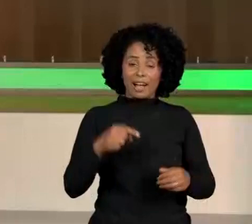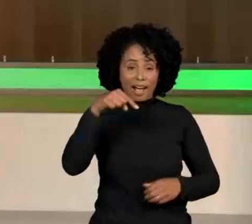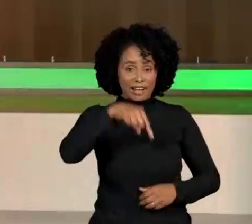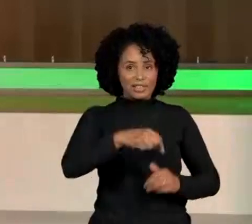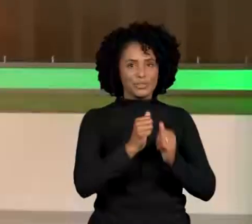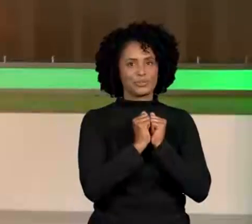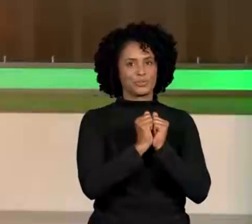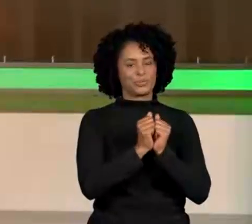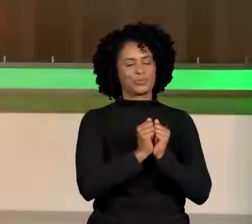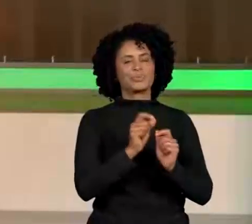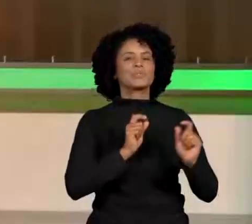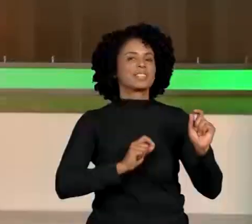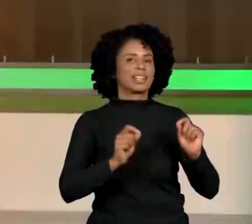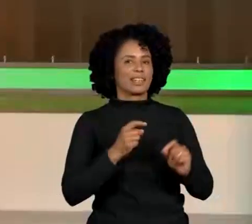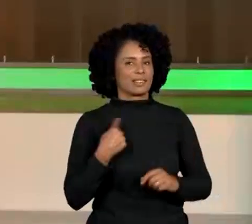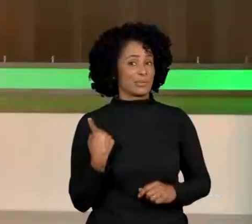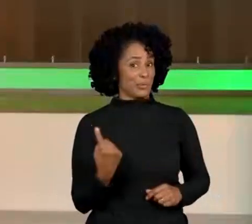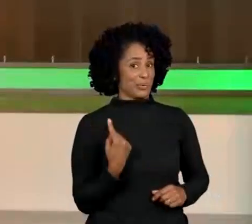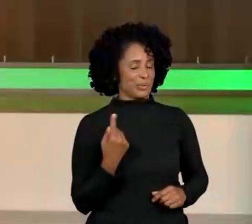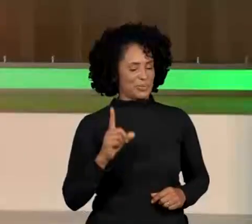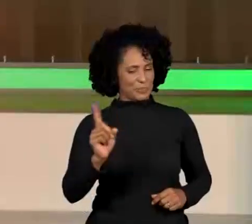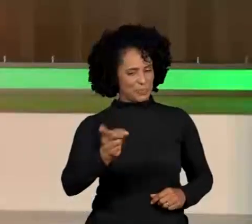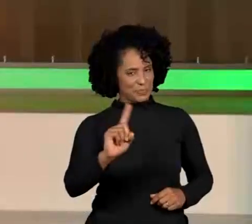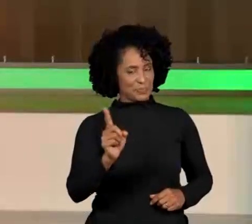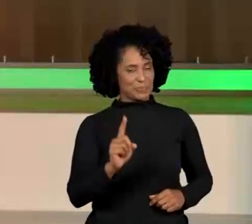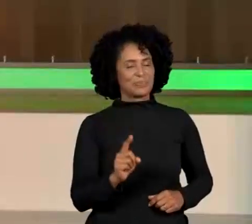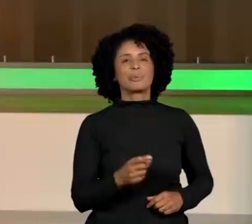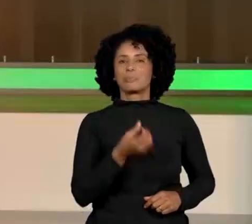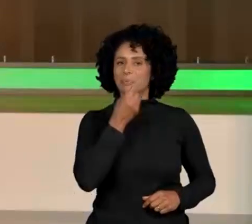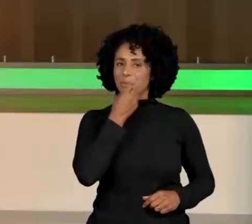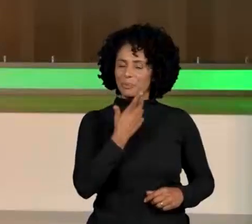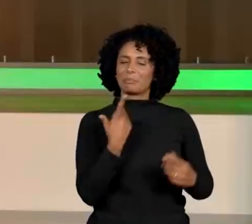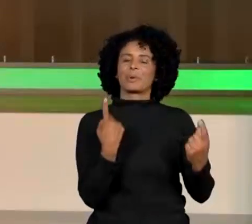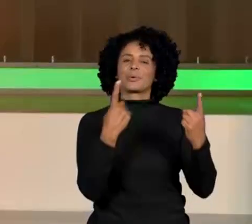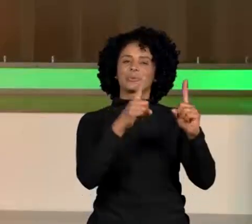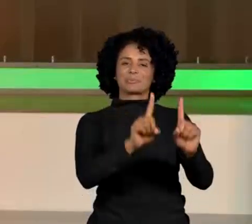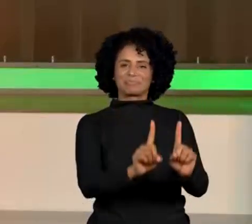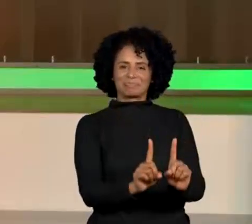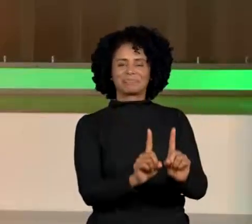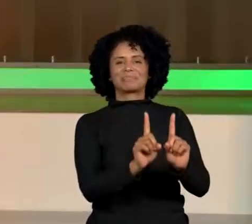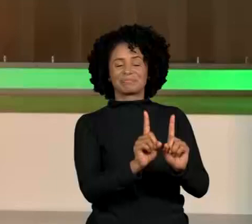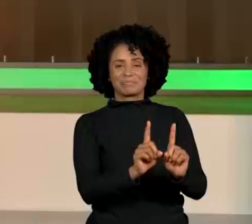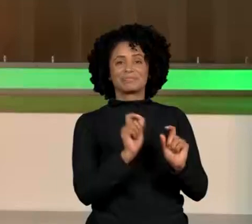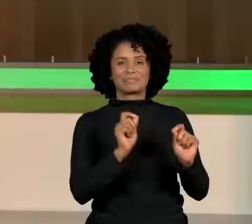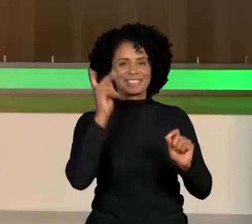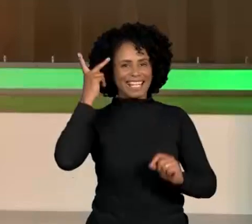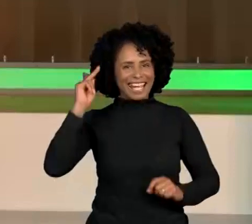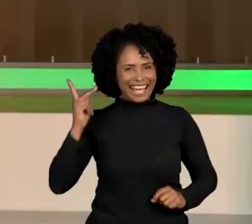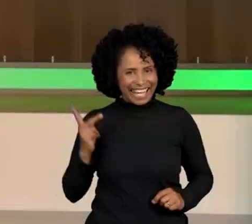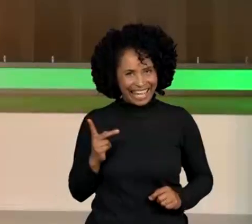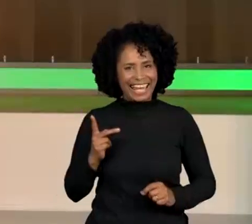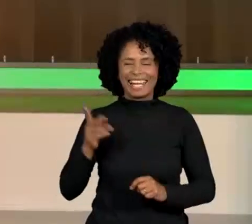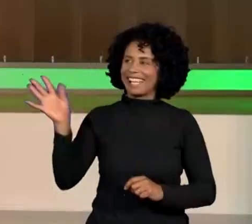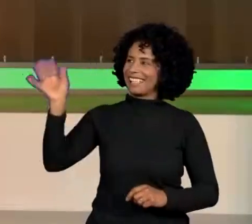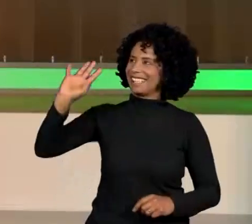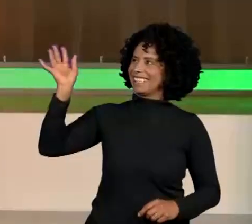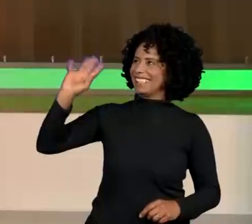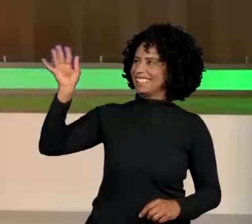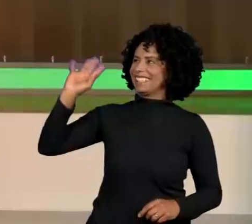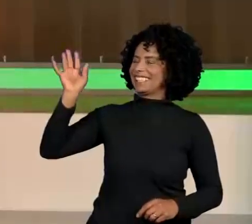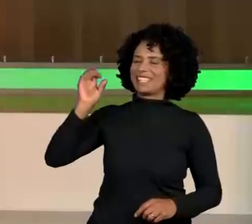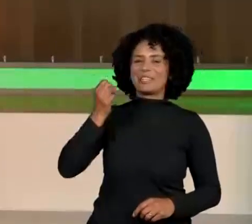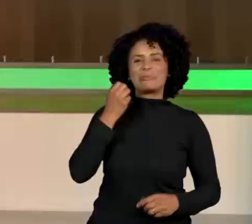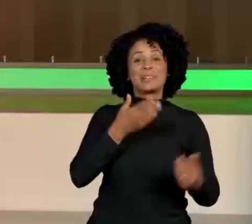nessa missão, eu não estou sozinha, muito bem acompanhada pela Kelly. Tudo bem,